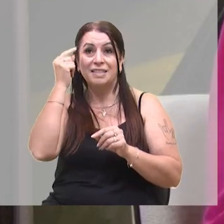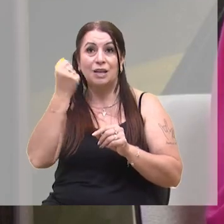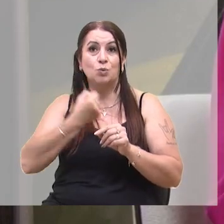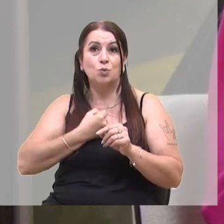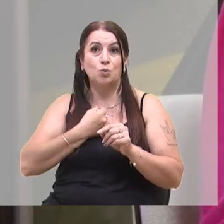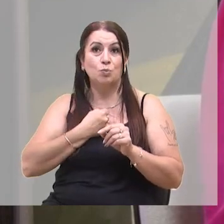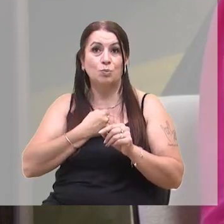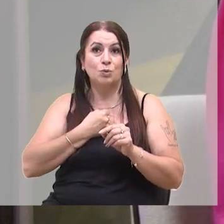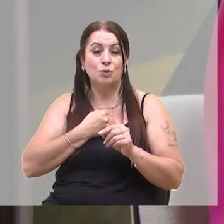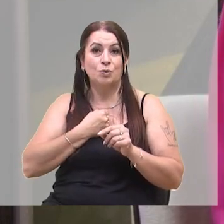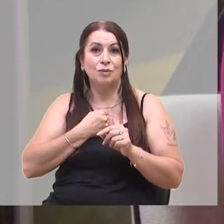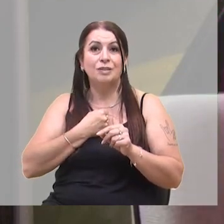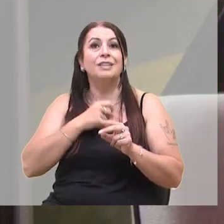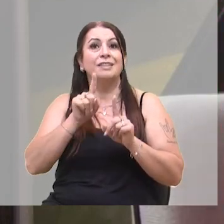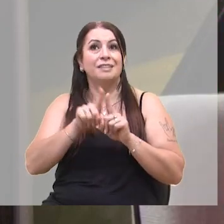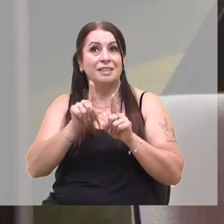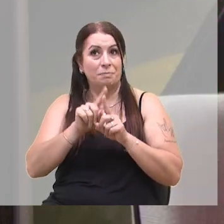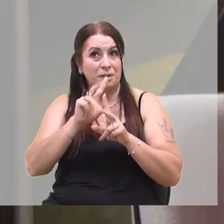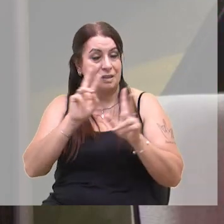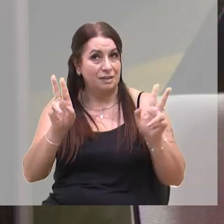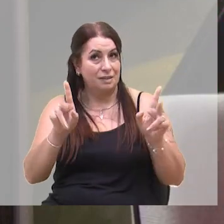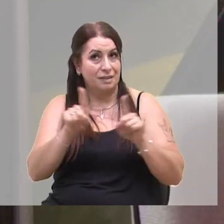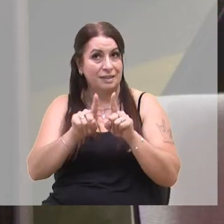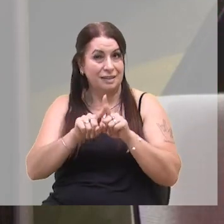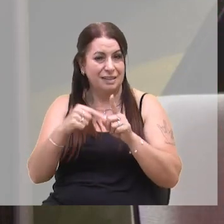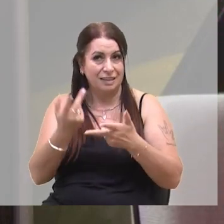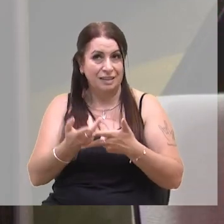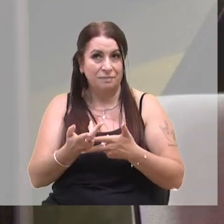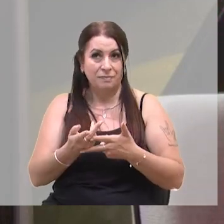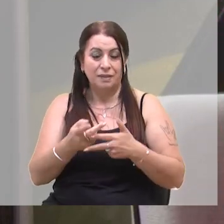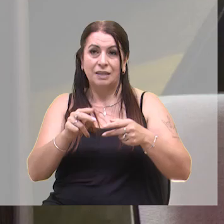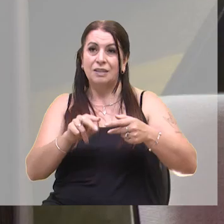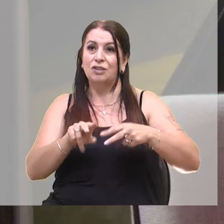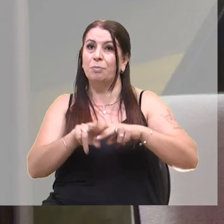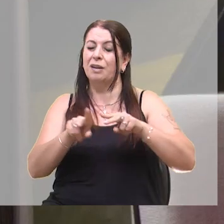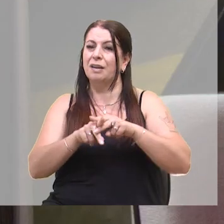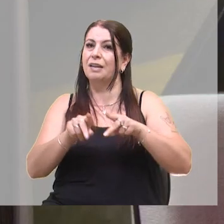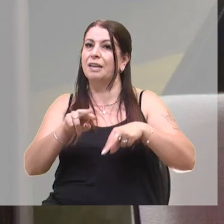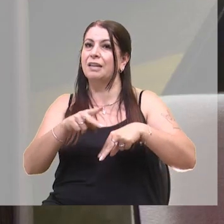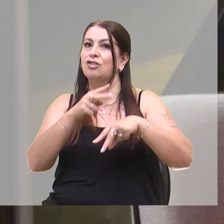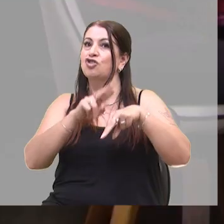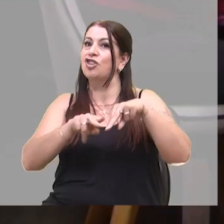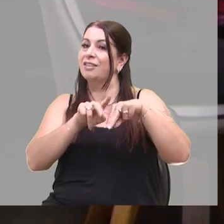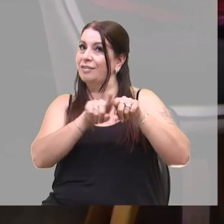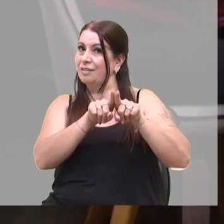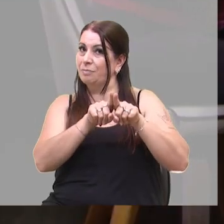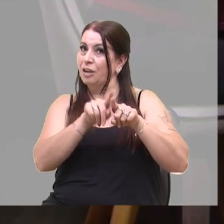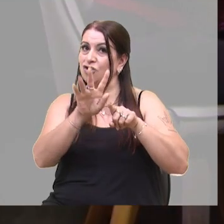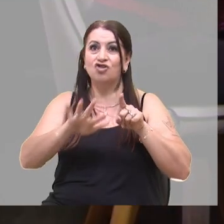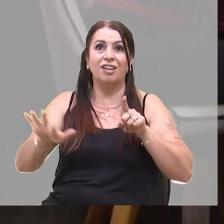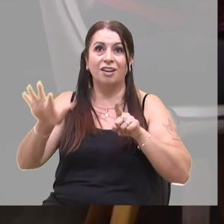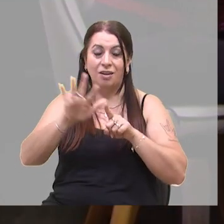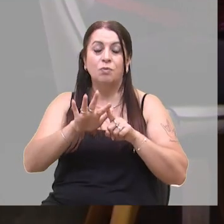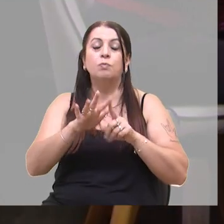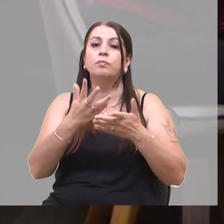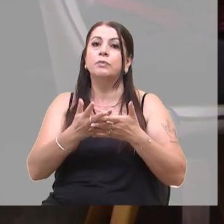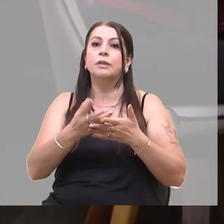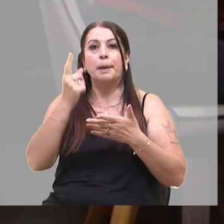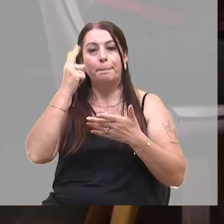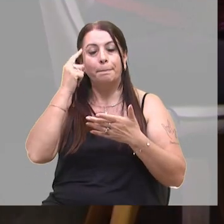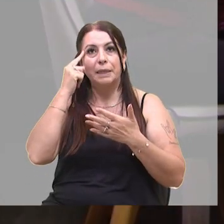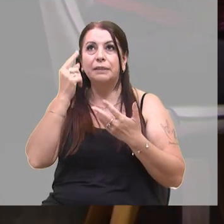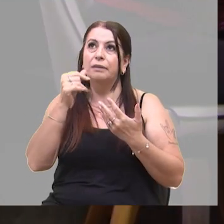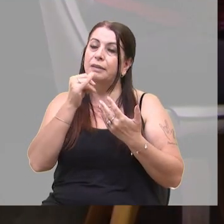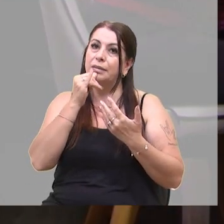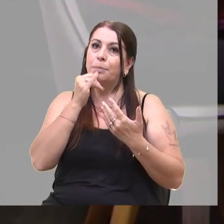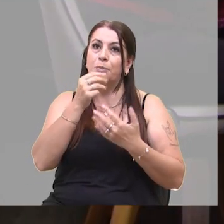de gênero, né? 70-30. A gente tem que pensar nesse mínimo. Isso geralmente é, isso é em todos os partidos. Isso, né? Para o pessoal que está nos acompanhando. É. Ah,